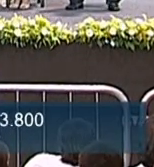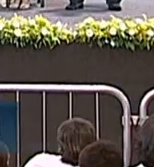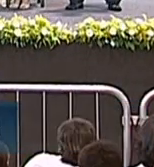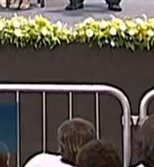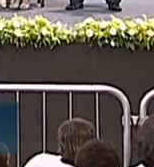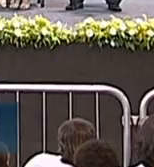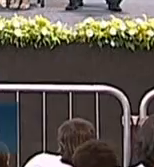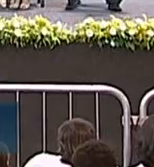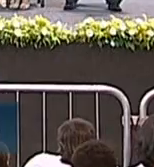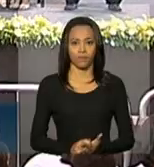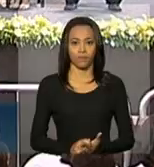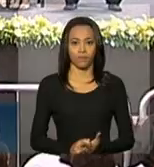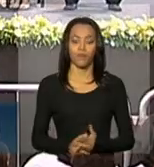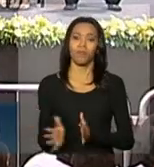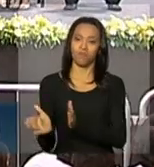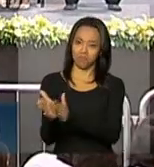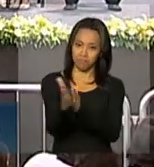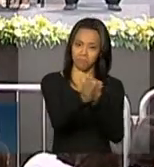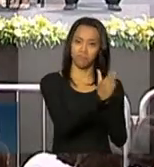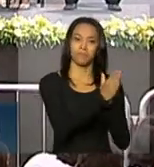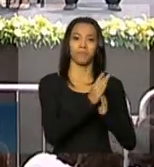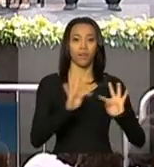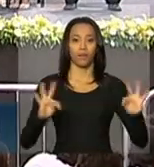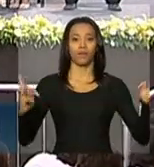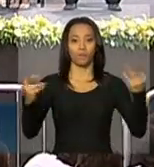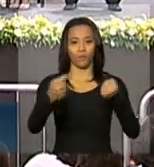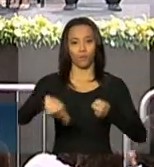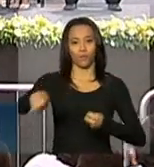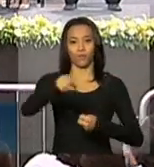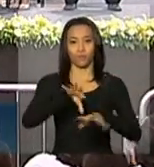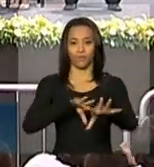Parabéns a todos os formandos.